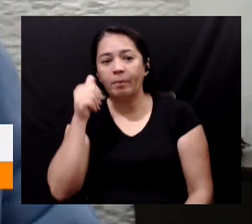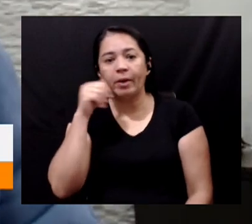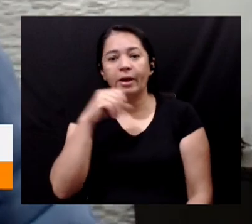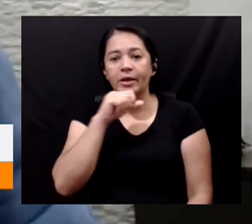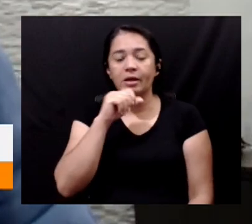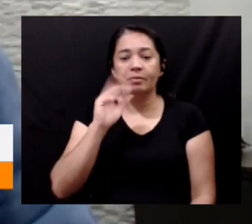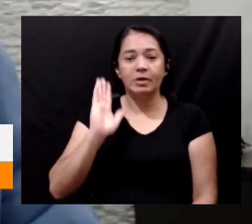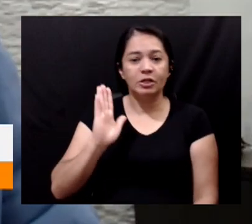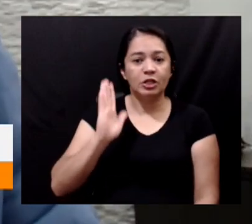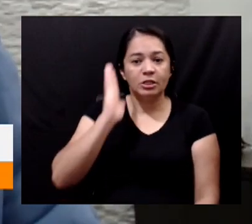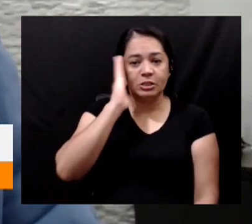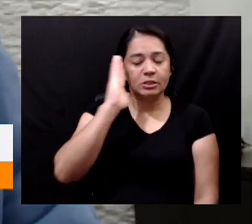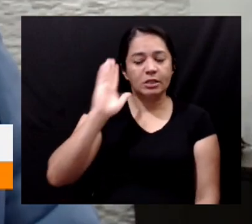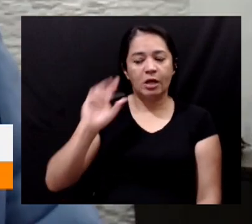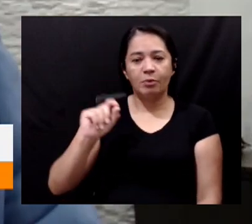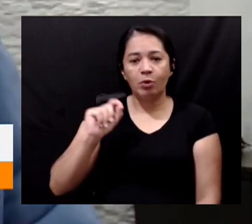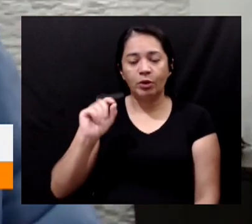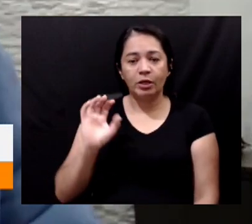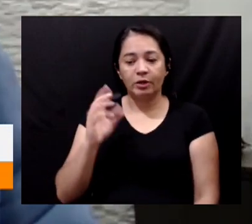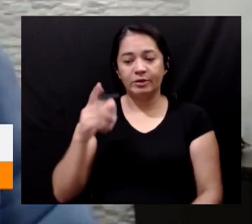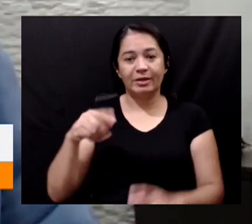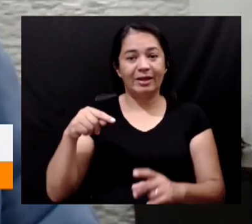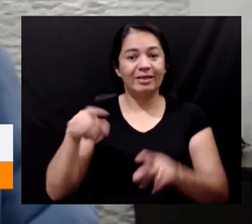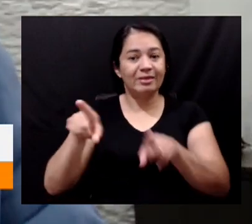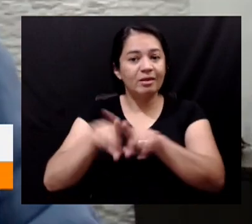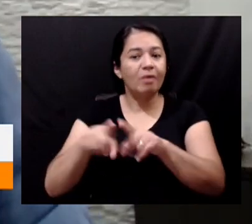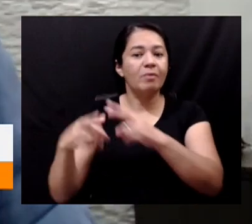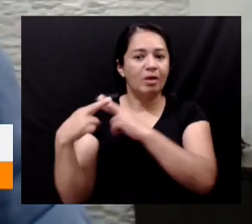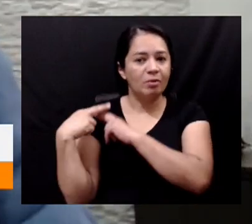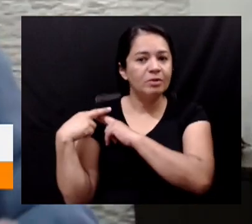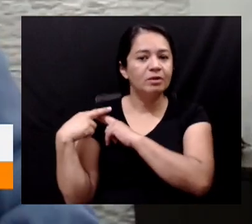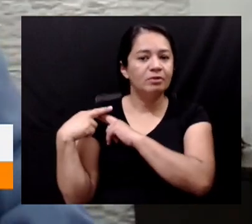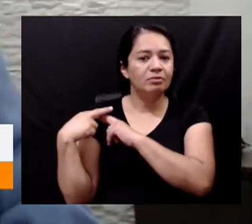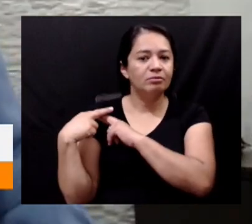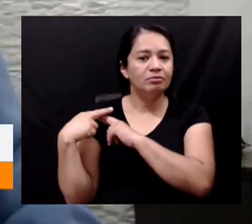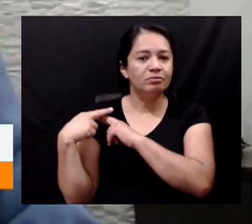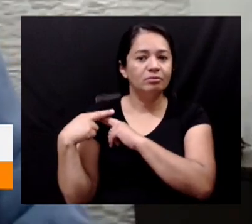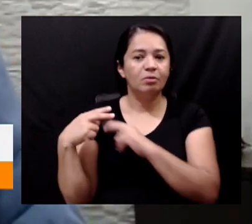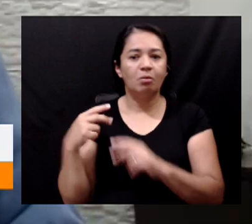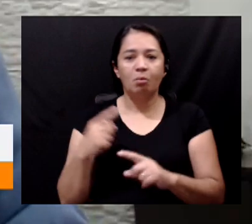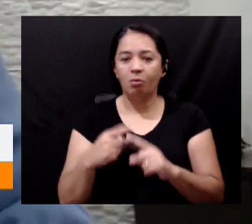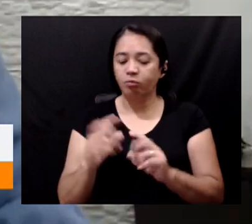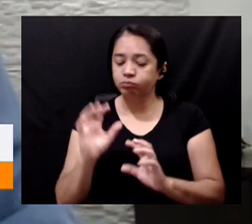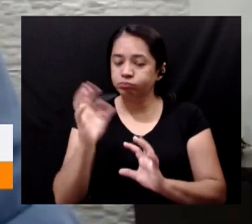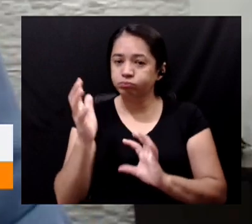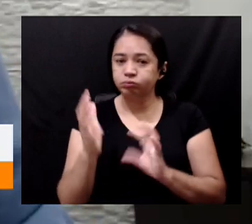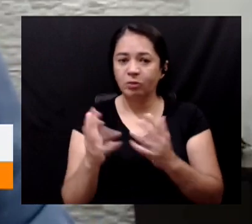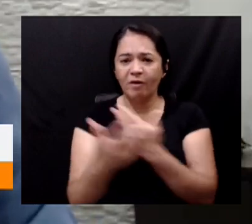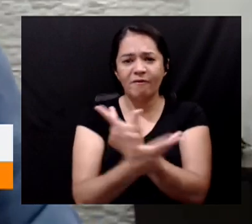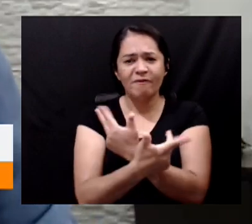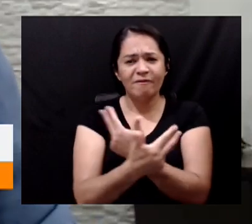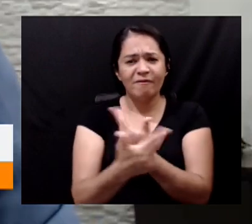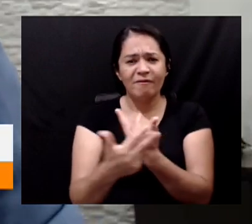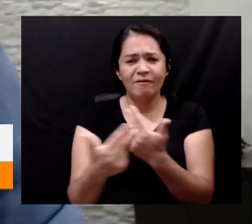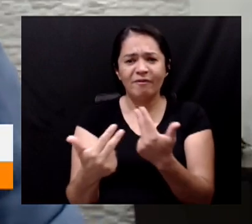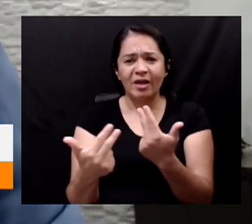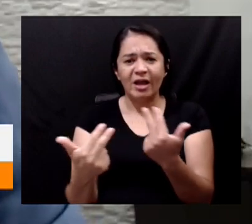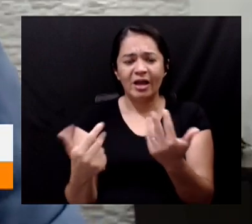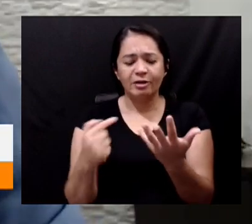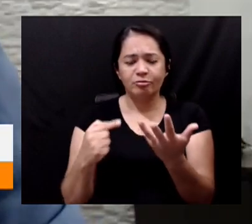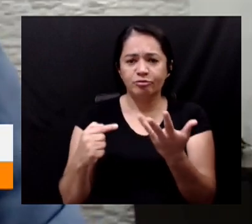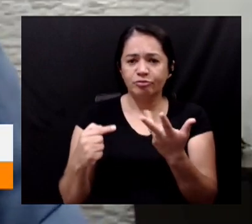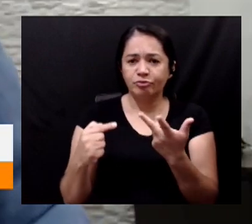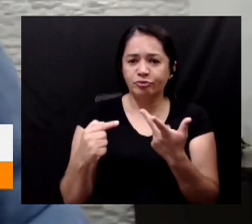também são responsáveis por um eventual ocorrido. Então, são diversas frontes, digamos, que nós trabalhamos no sentido